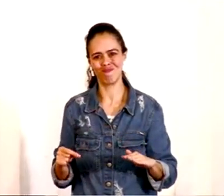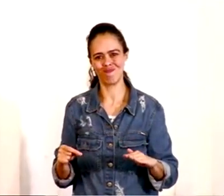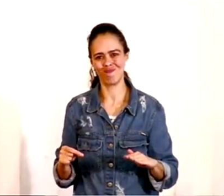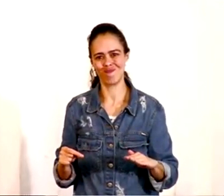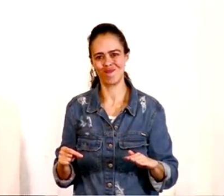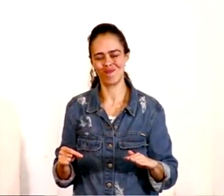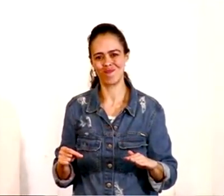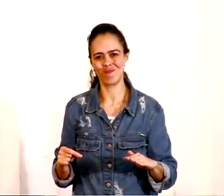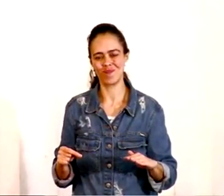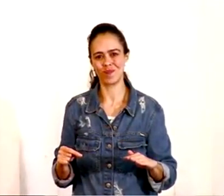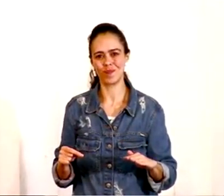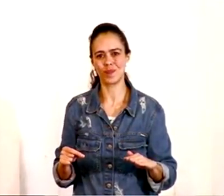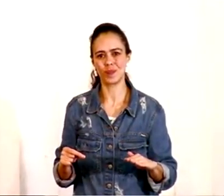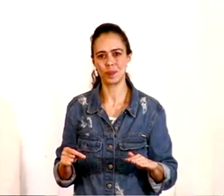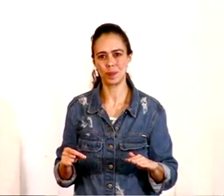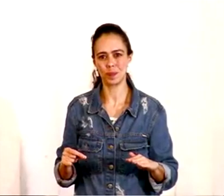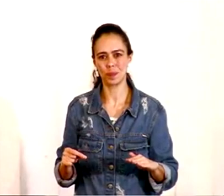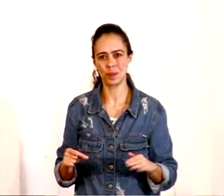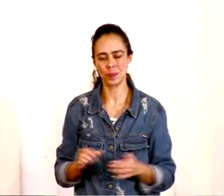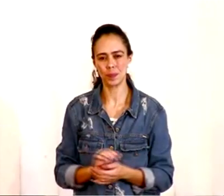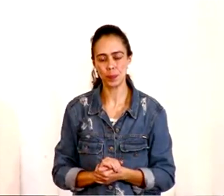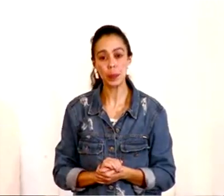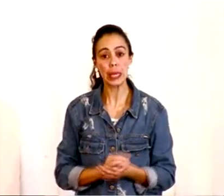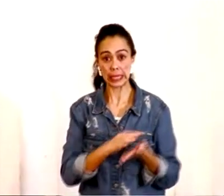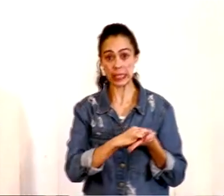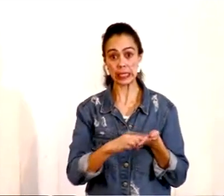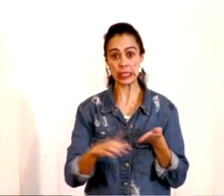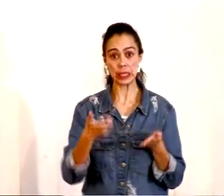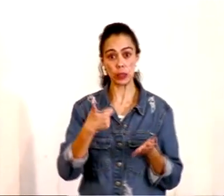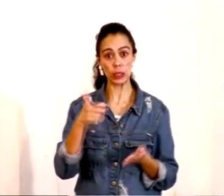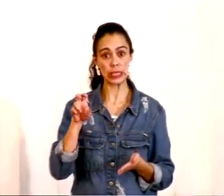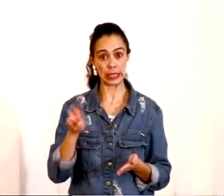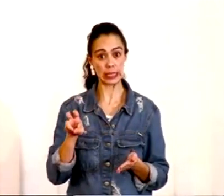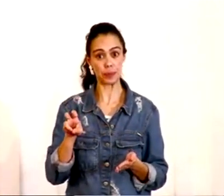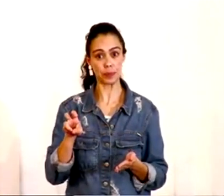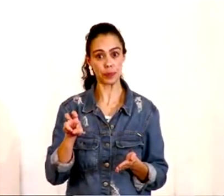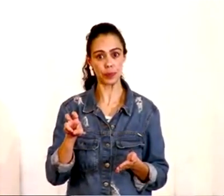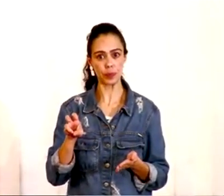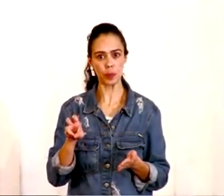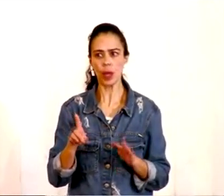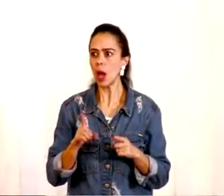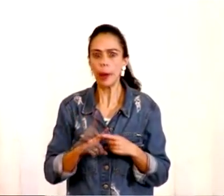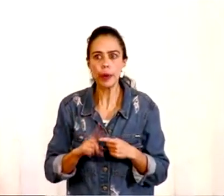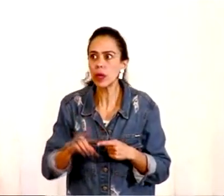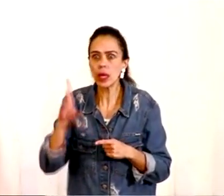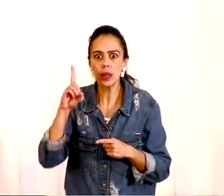E o Senhor, ainda no versículo 15, por graça e misericórdia,